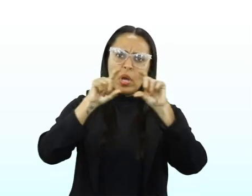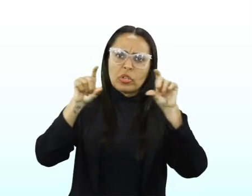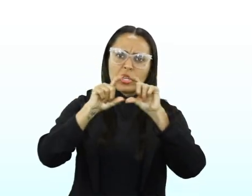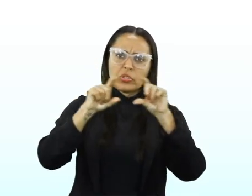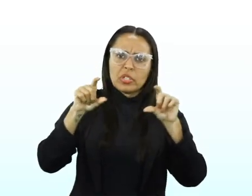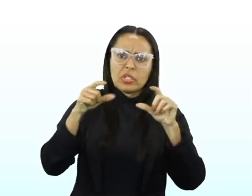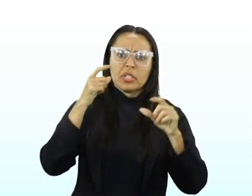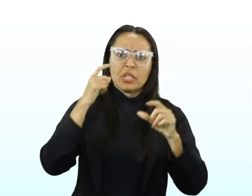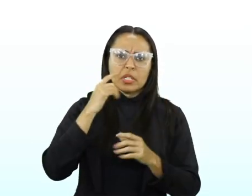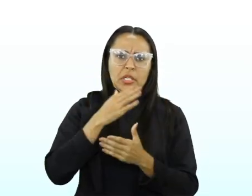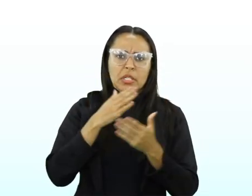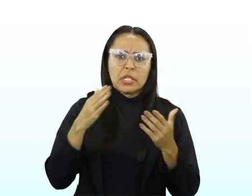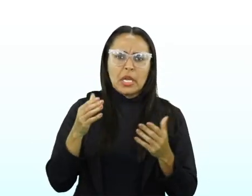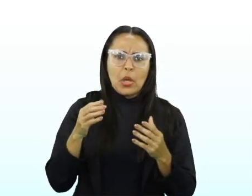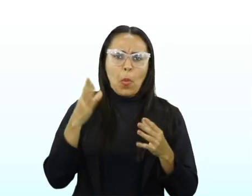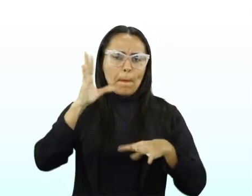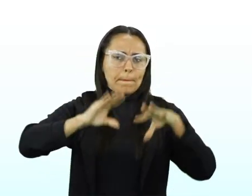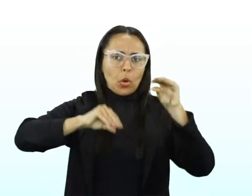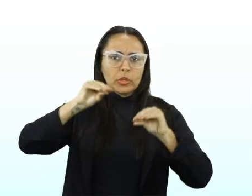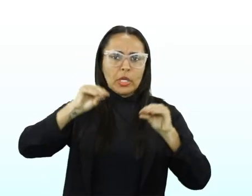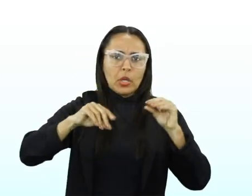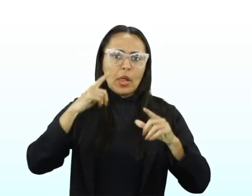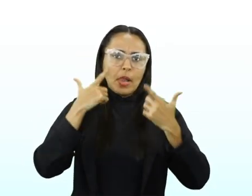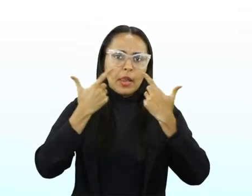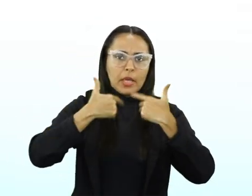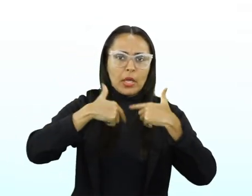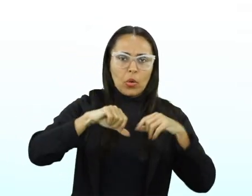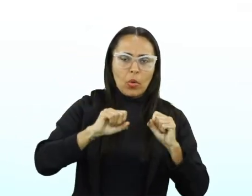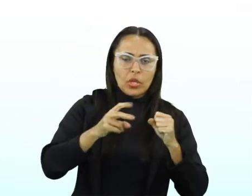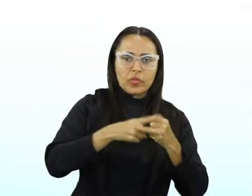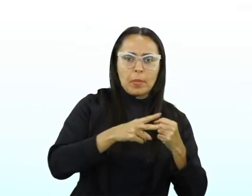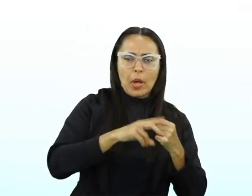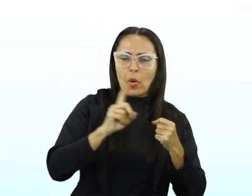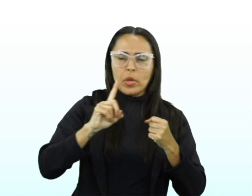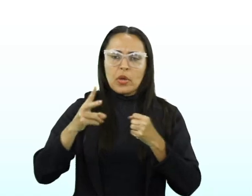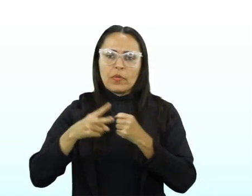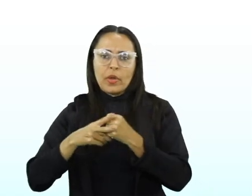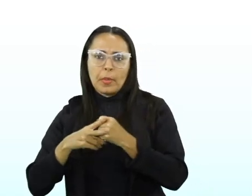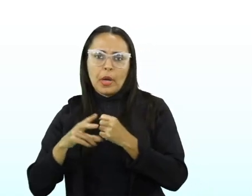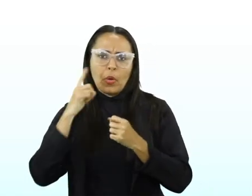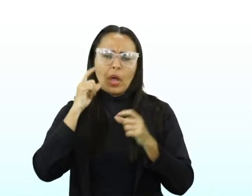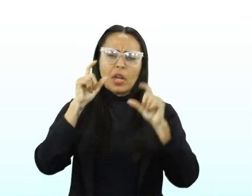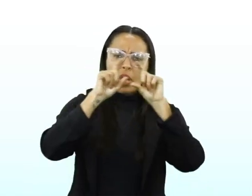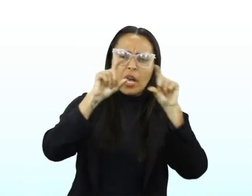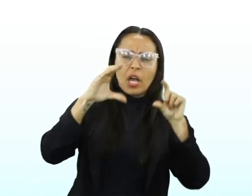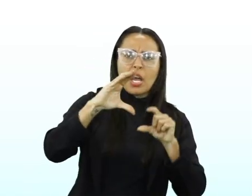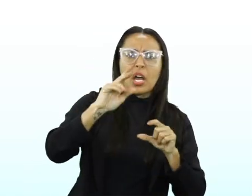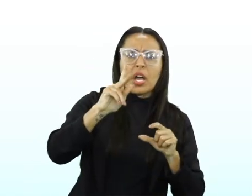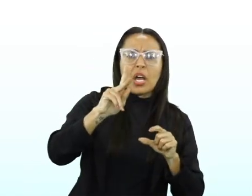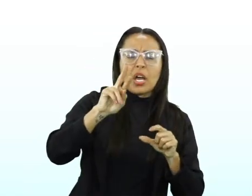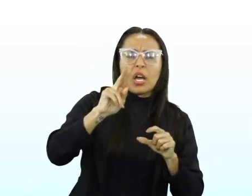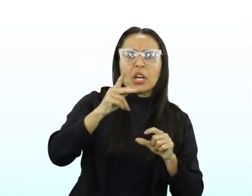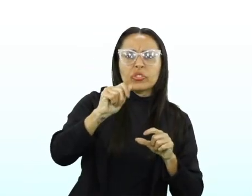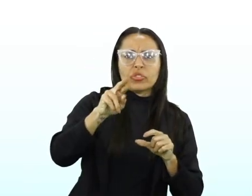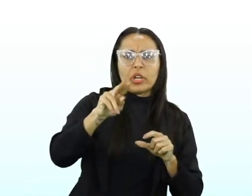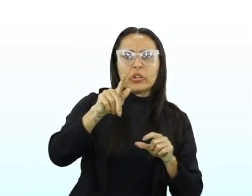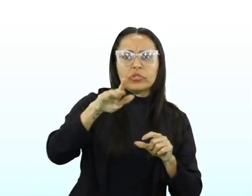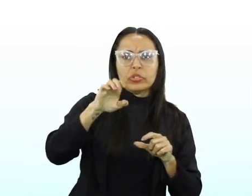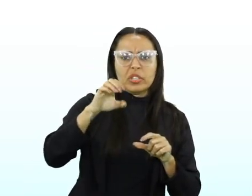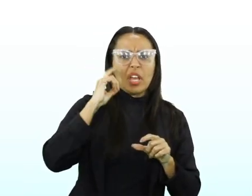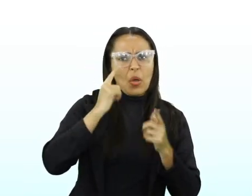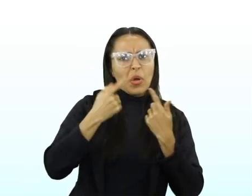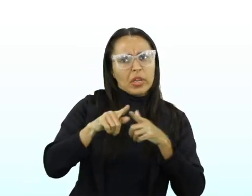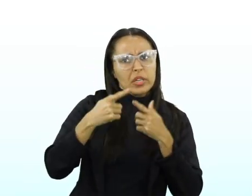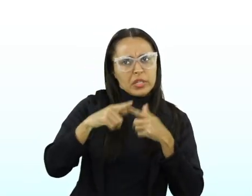que um texto multimodal, em que apresenta a linguagem verbal e não verbal, muitas vezes. A charge. A pretensão do autor não é fazer uma